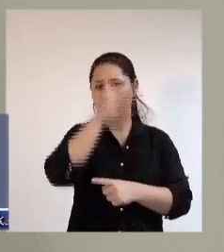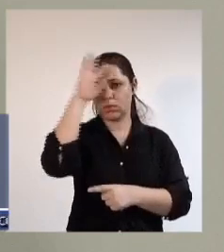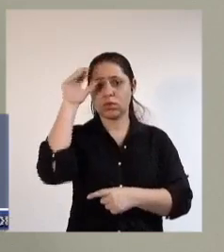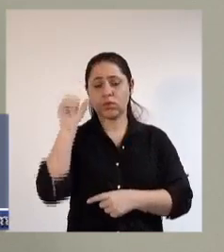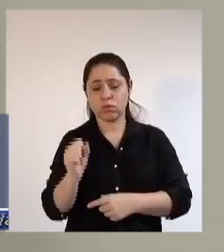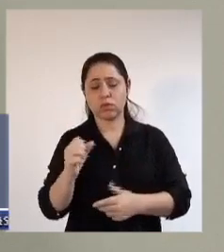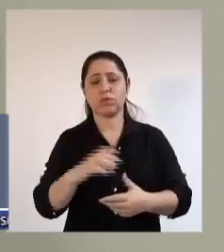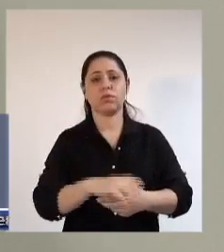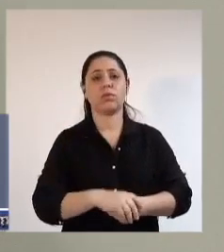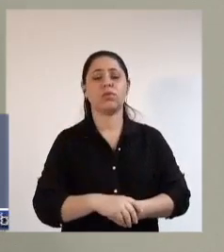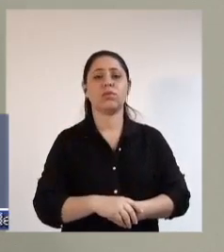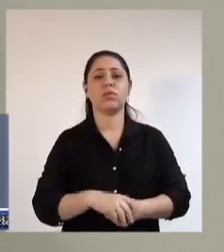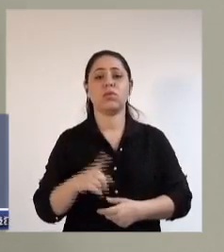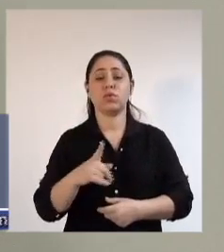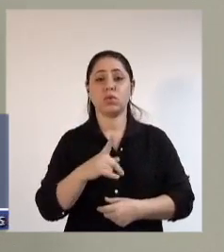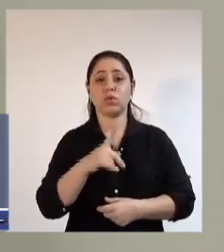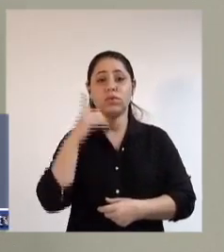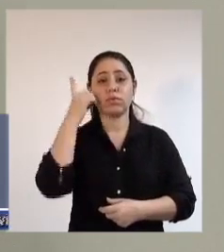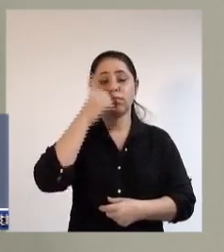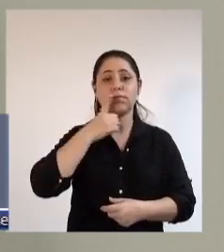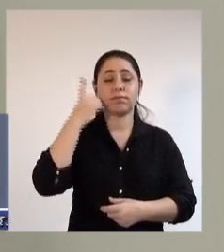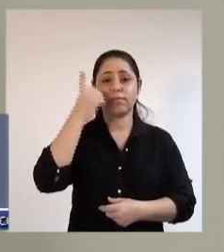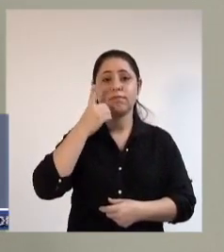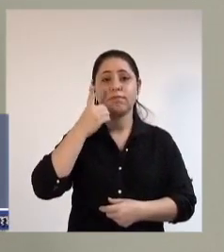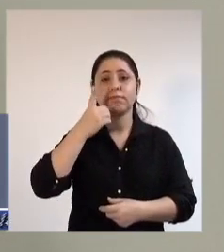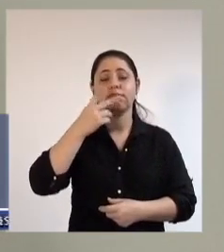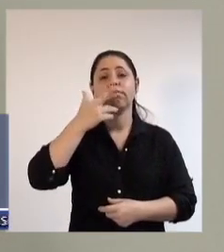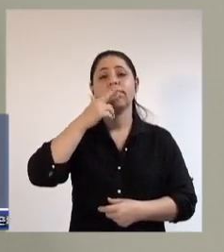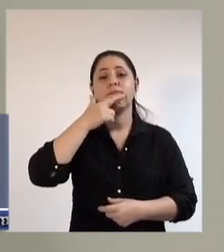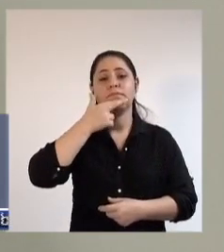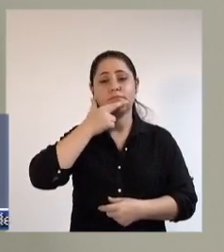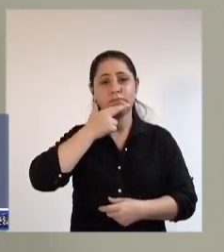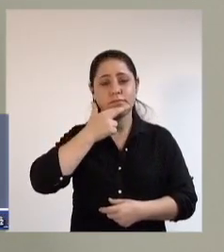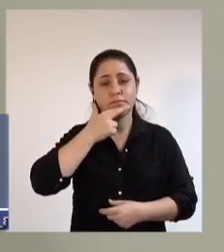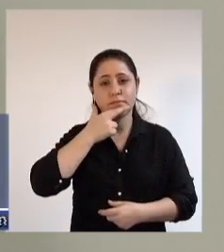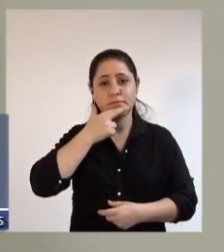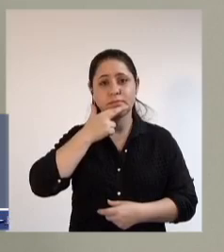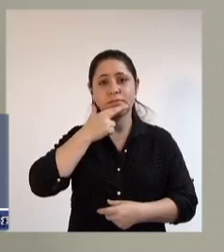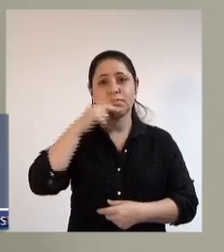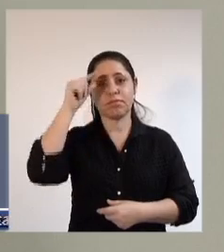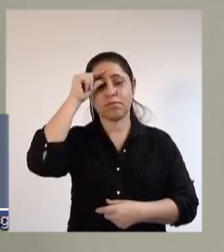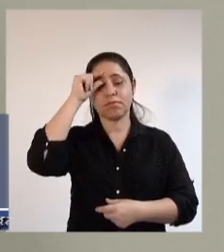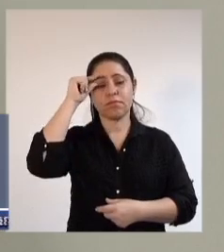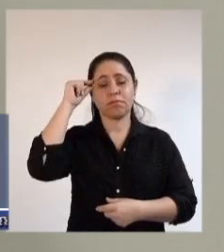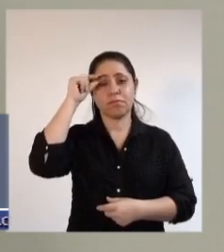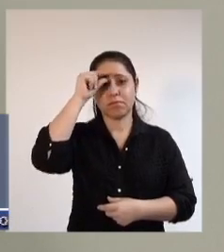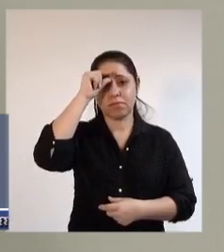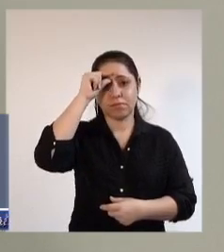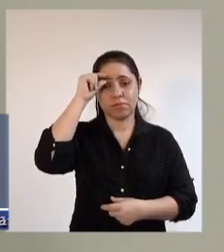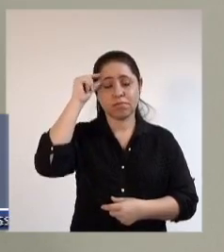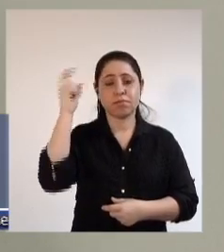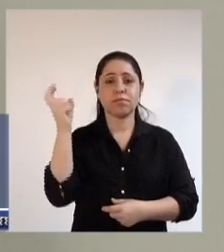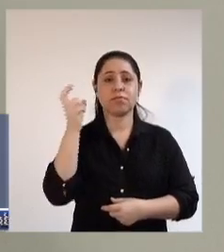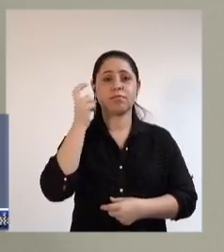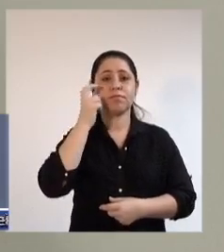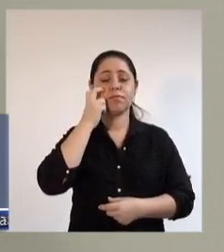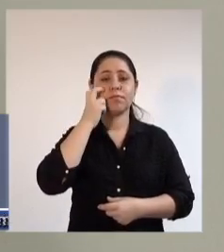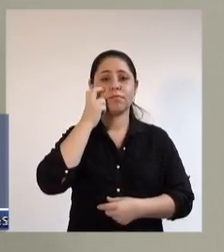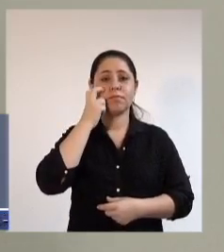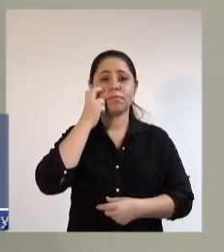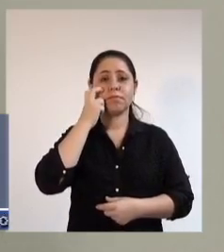de mato grosso sul os senhores deputados renato câmara heculano borges márcio fernandes